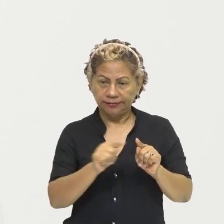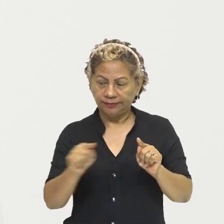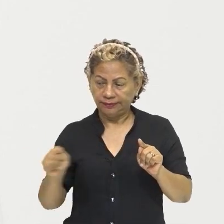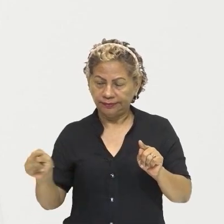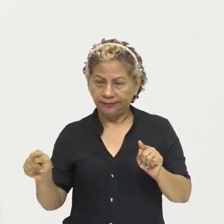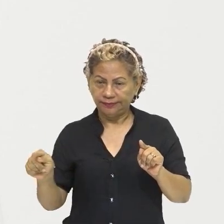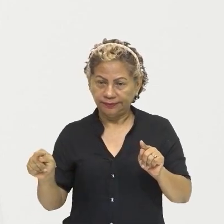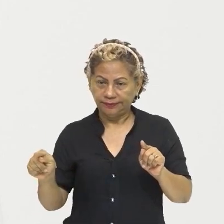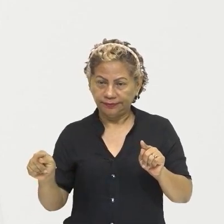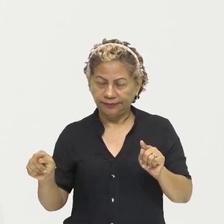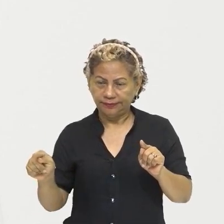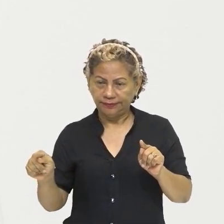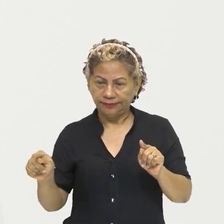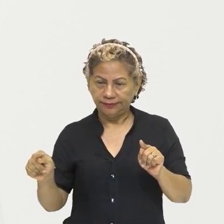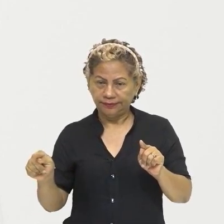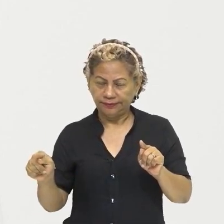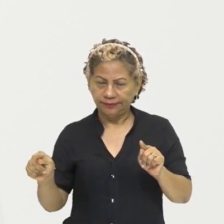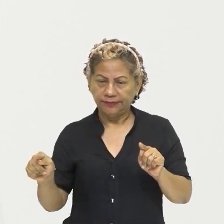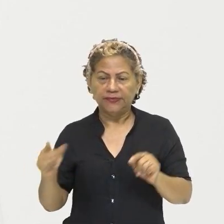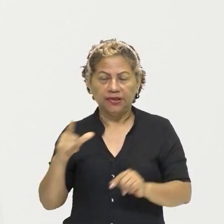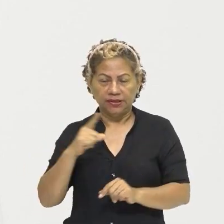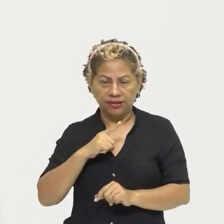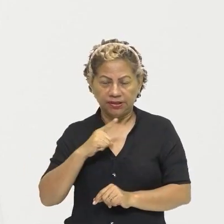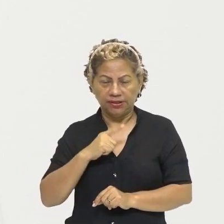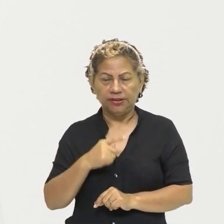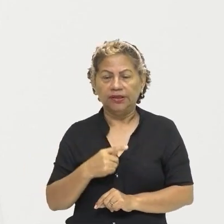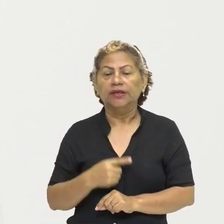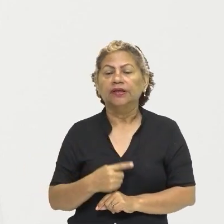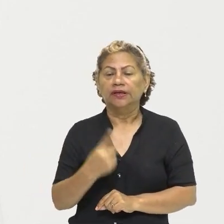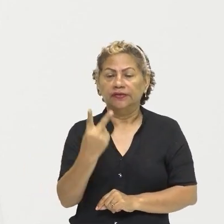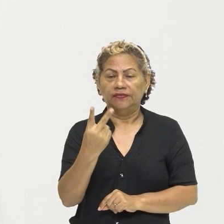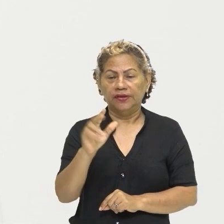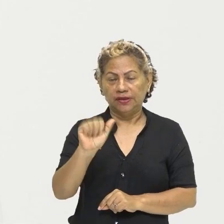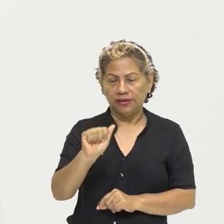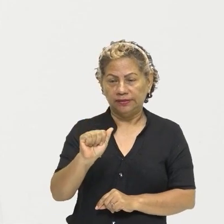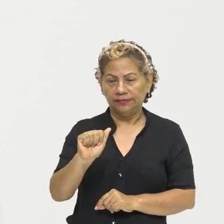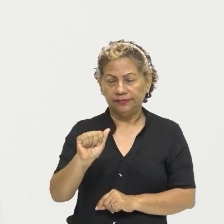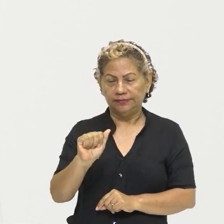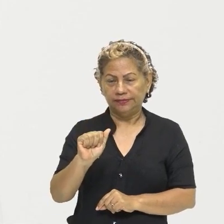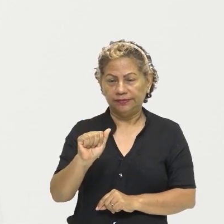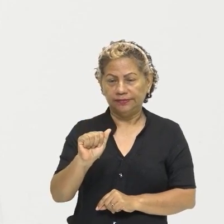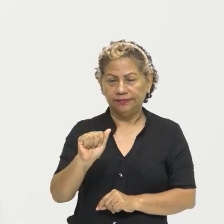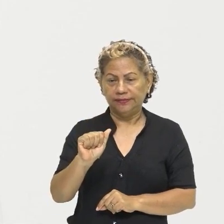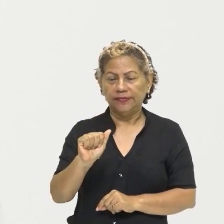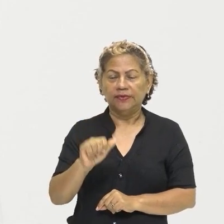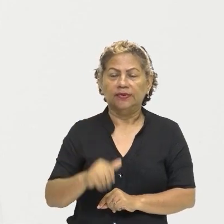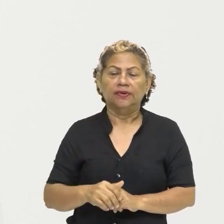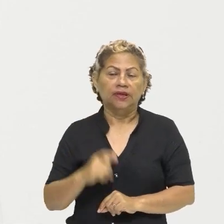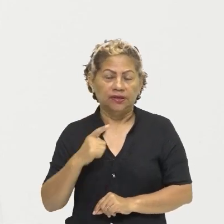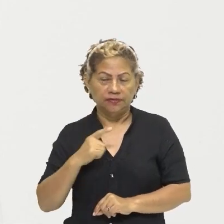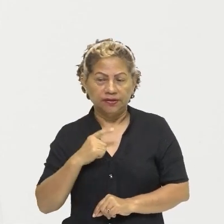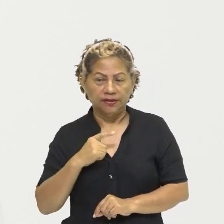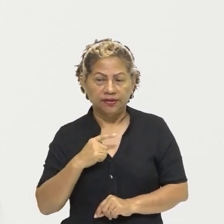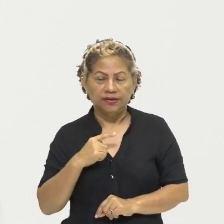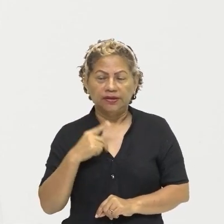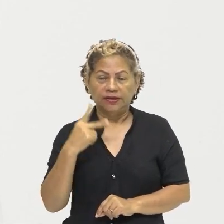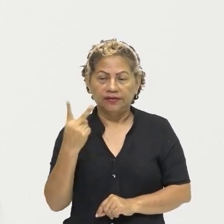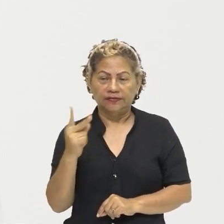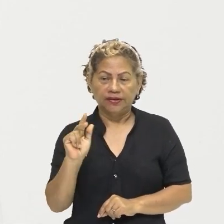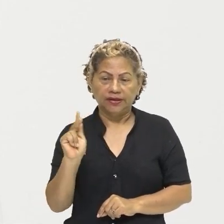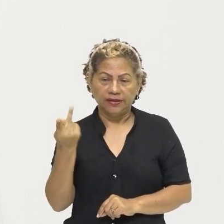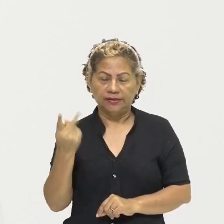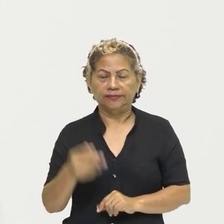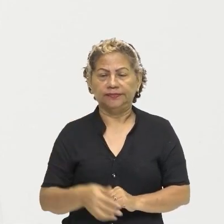H. Nesse ponto A, nós temos a velocidade VA e no ponto H, a gente tem a velocidade VH.